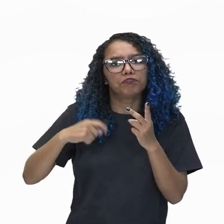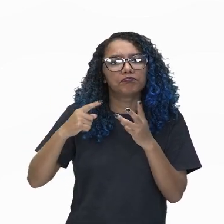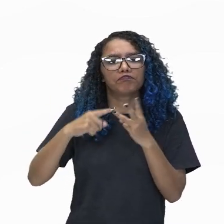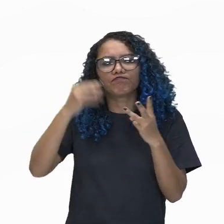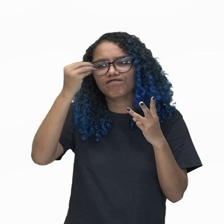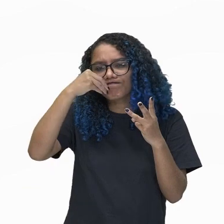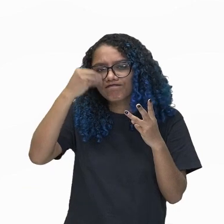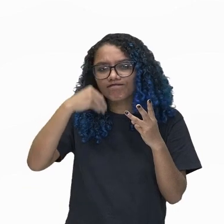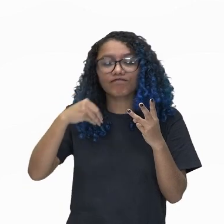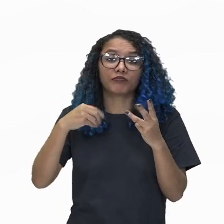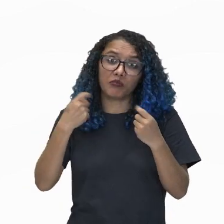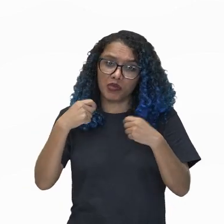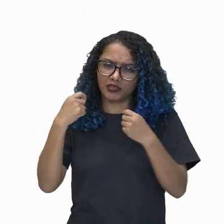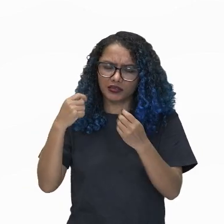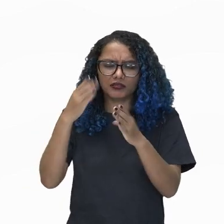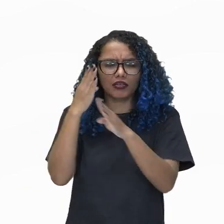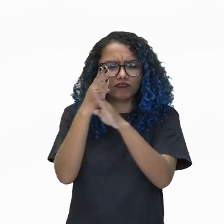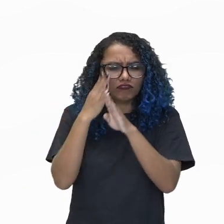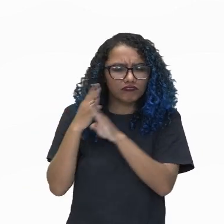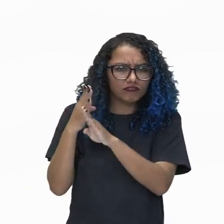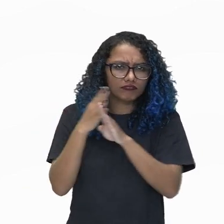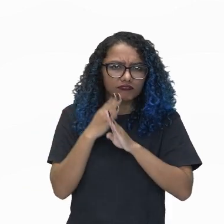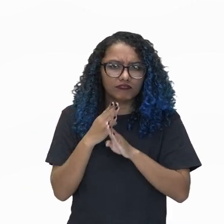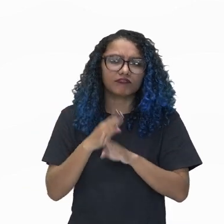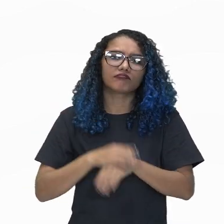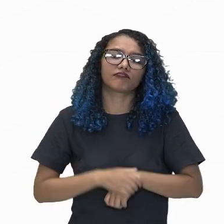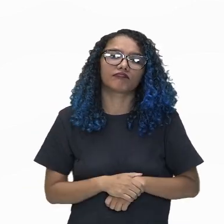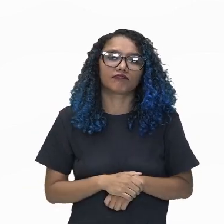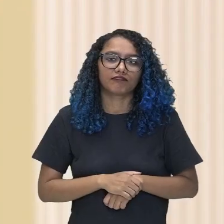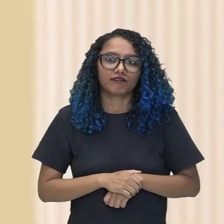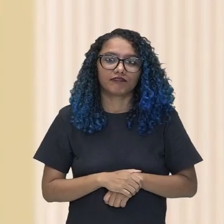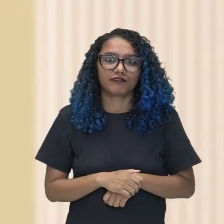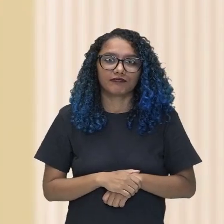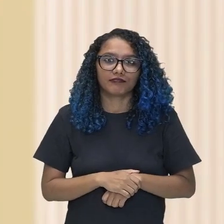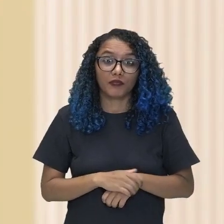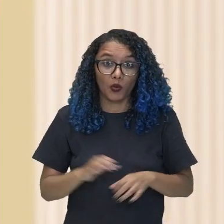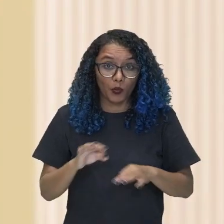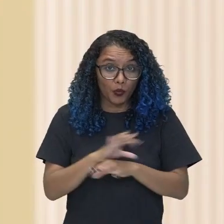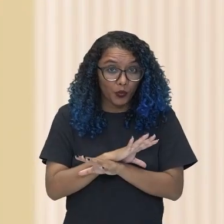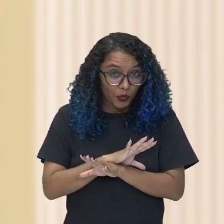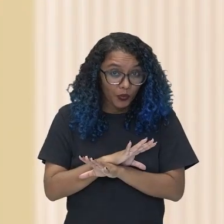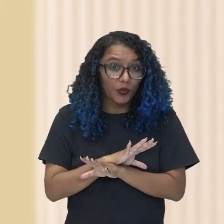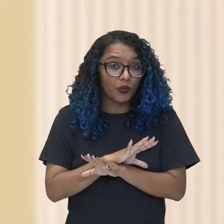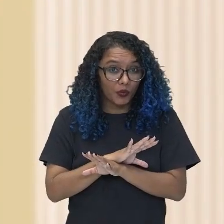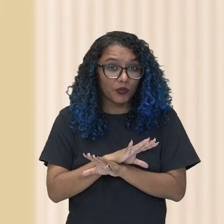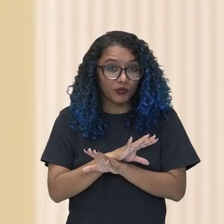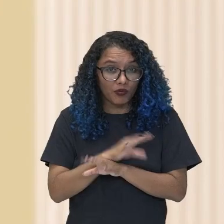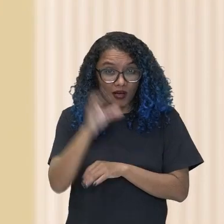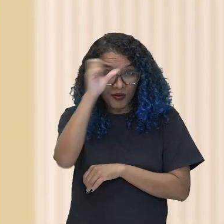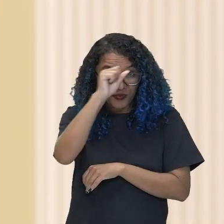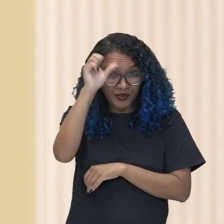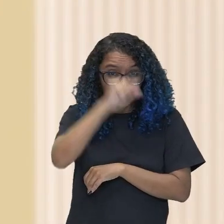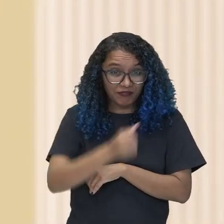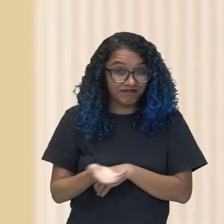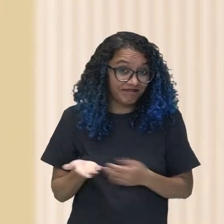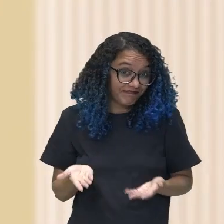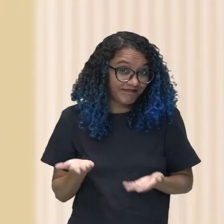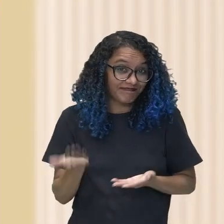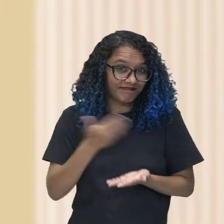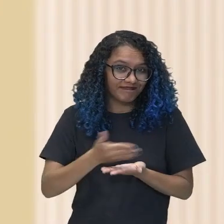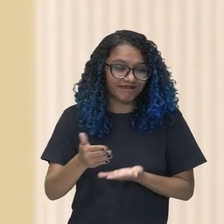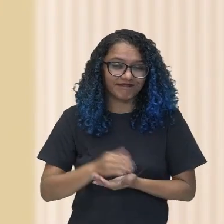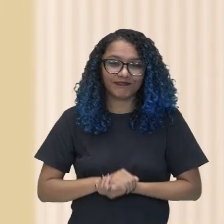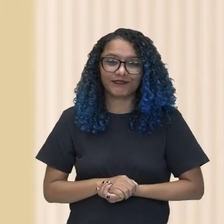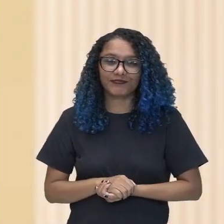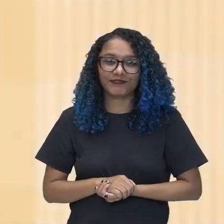potencialidades e fragilidades a serem identificadas. Preparados para muito conhecimento? Então vamos